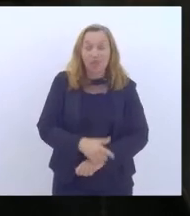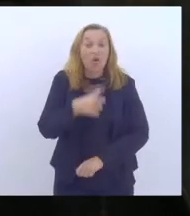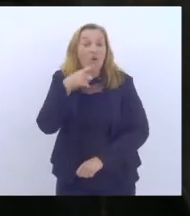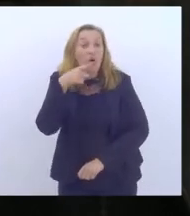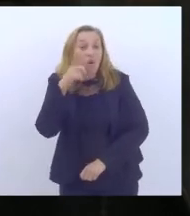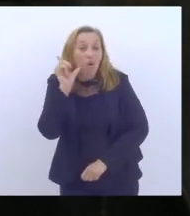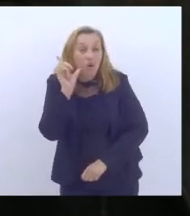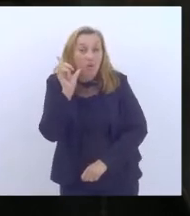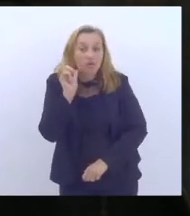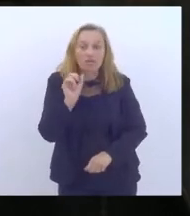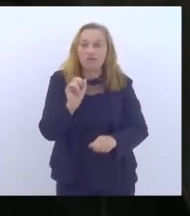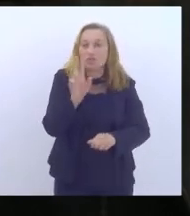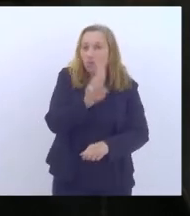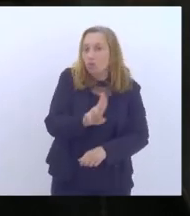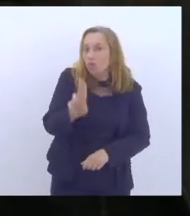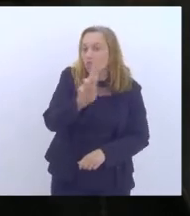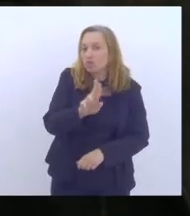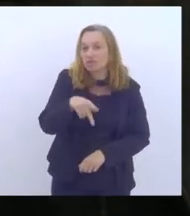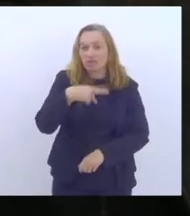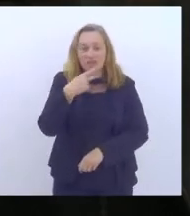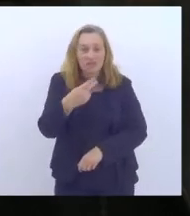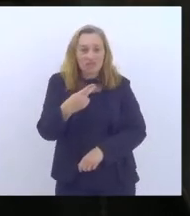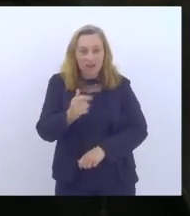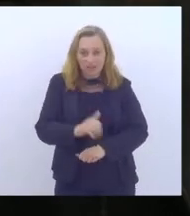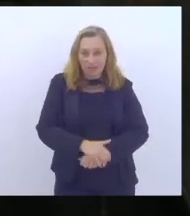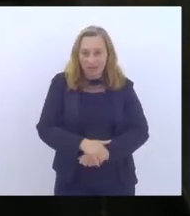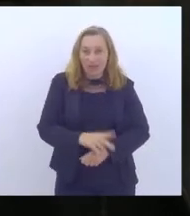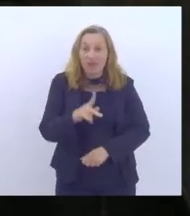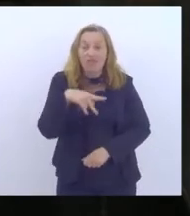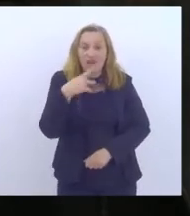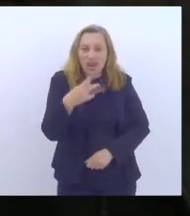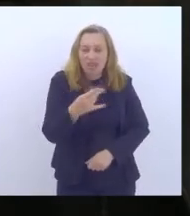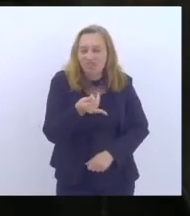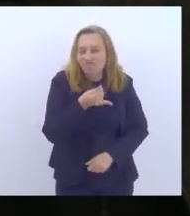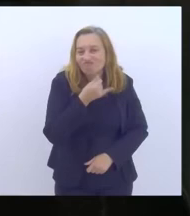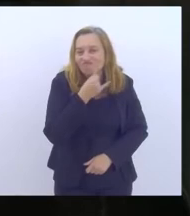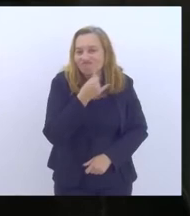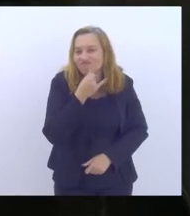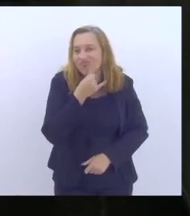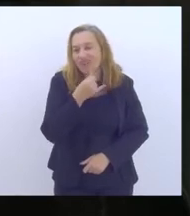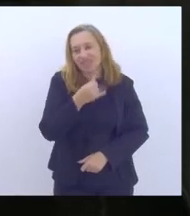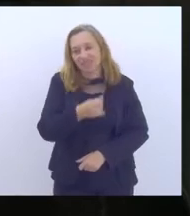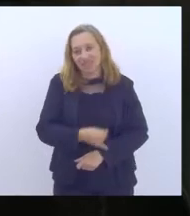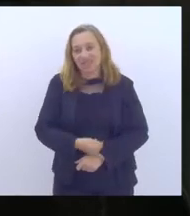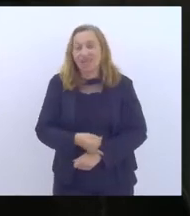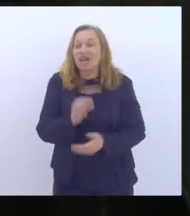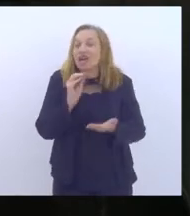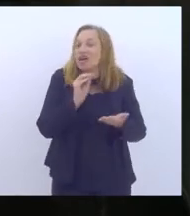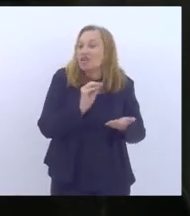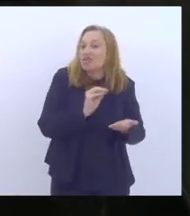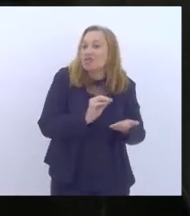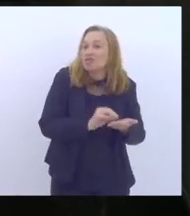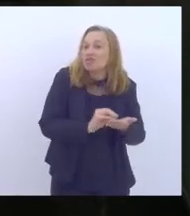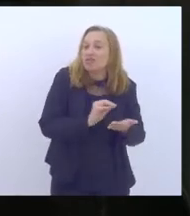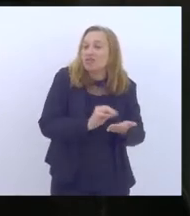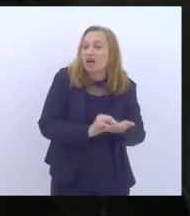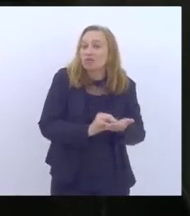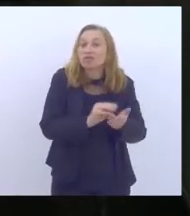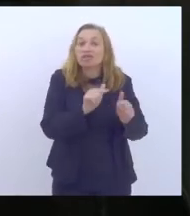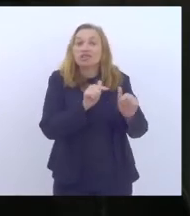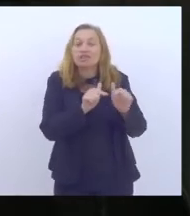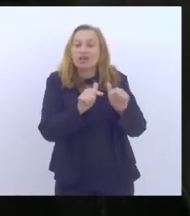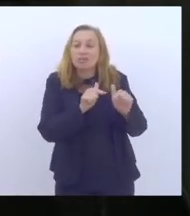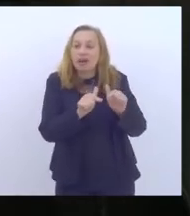ontem eu fiz uso da palavra falei da minha insatisfação pela falta de coerência de